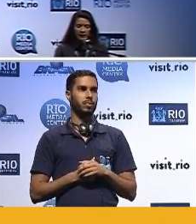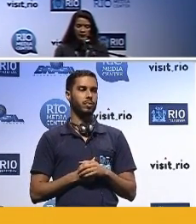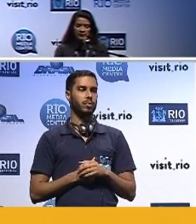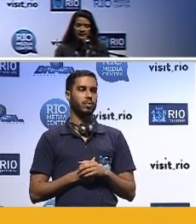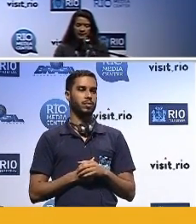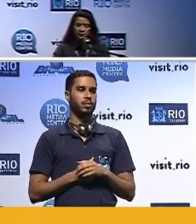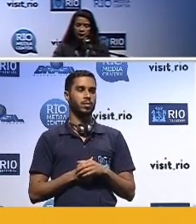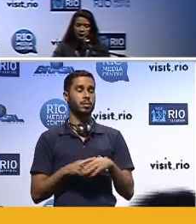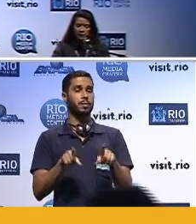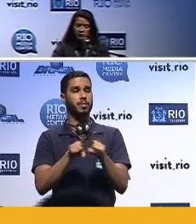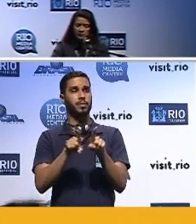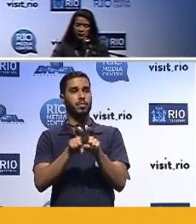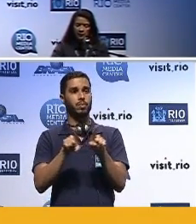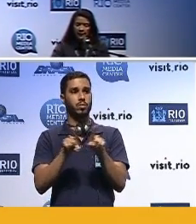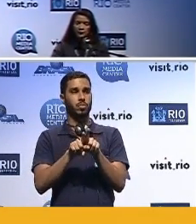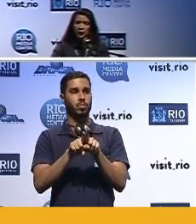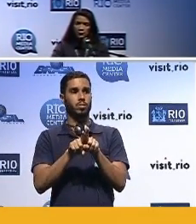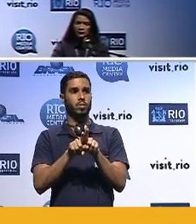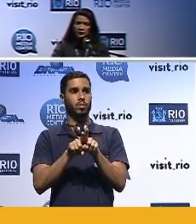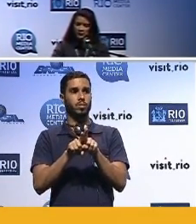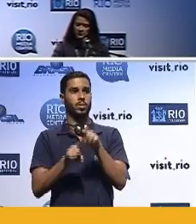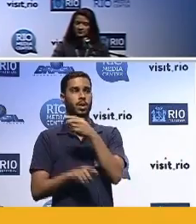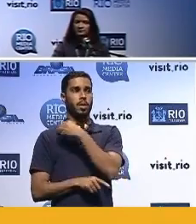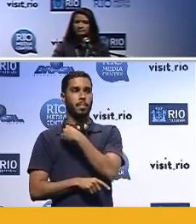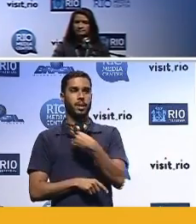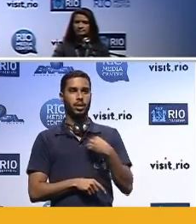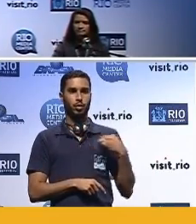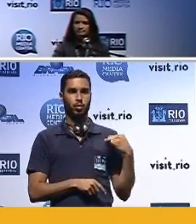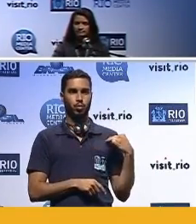E o ministro interino do Turismo, o senhor Alberto Alves.